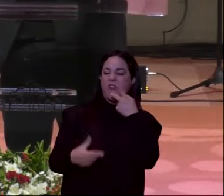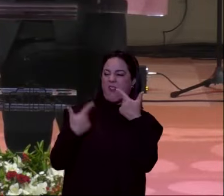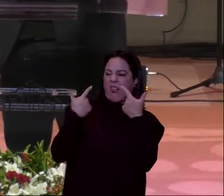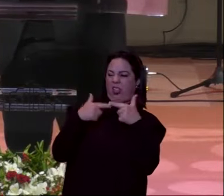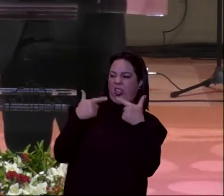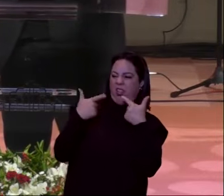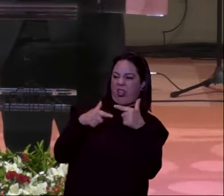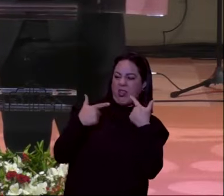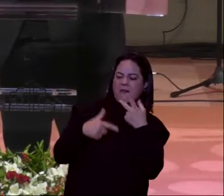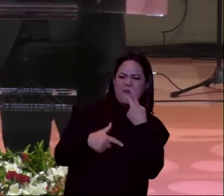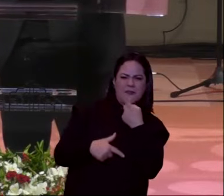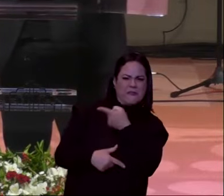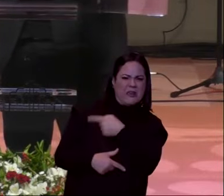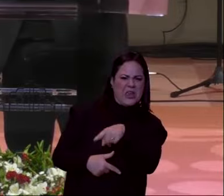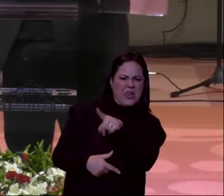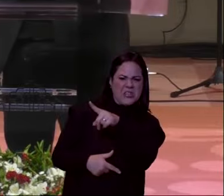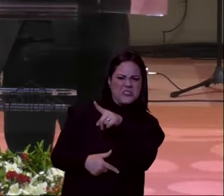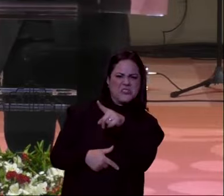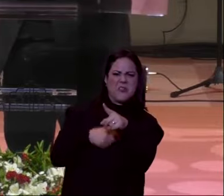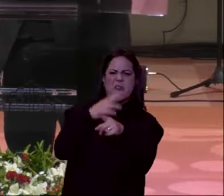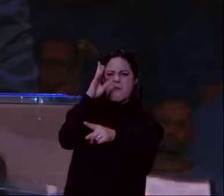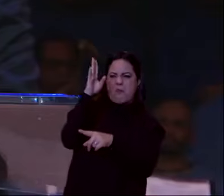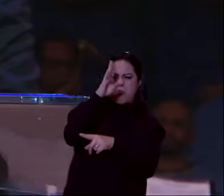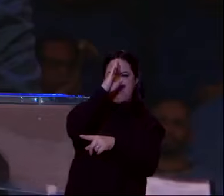dizendo: esse pessoal está bêbado.